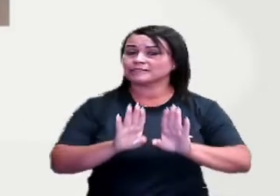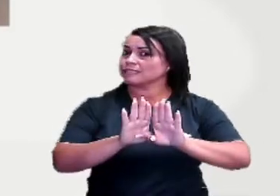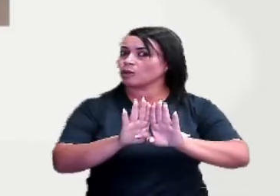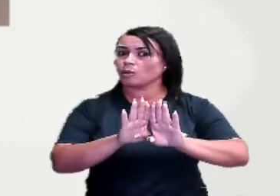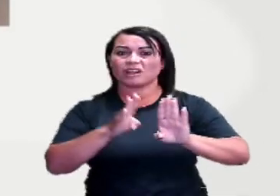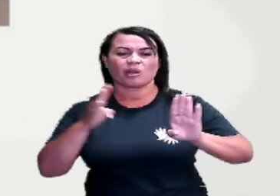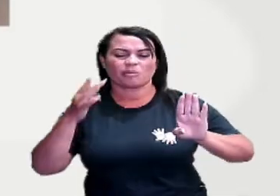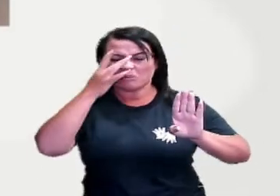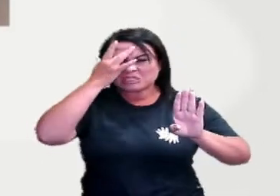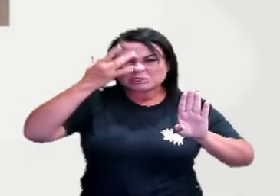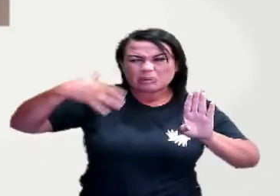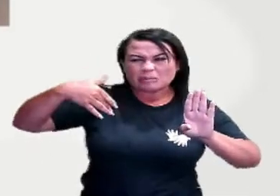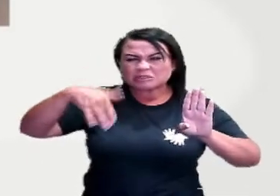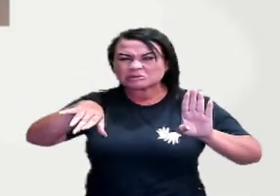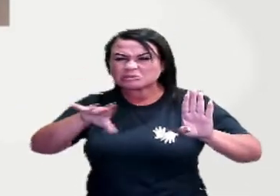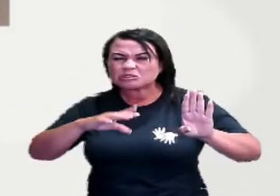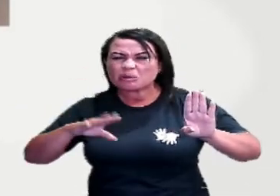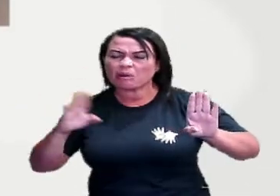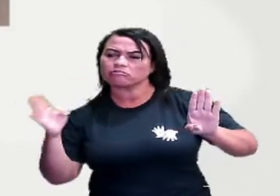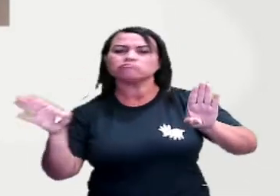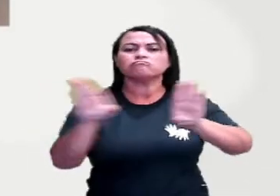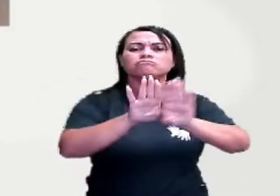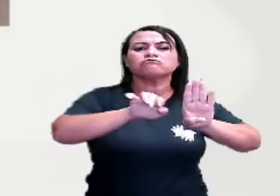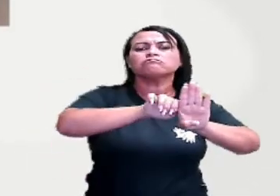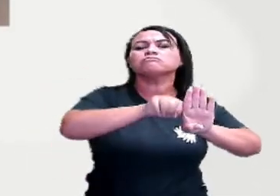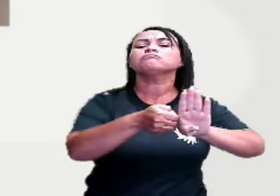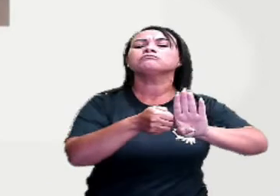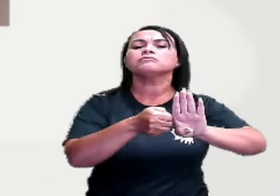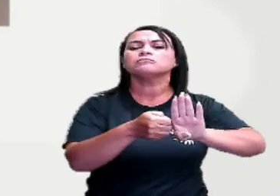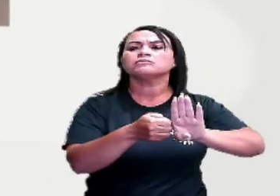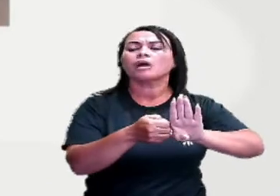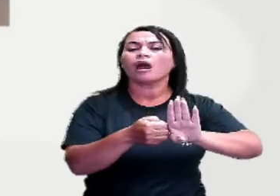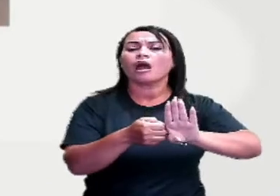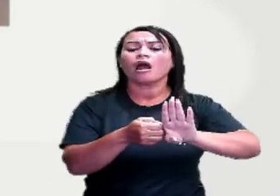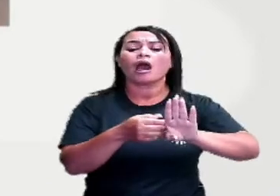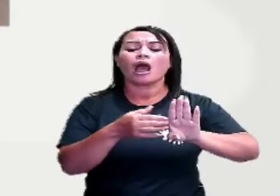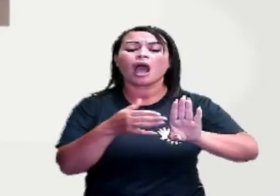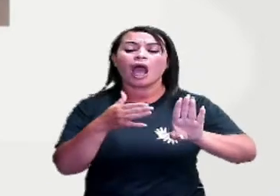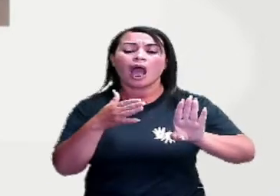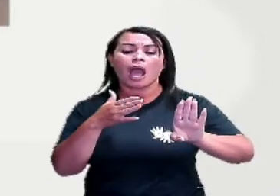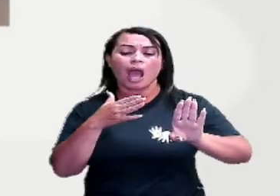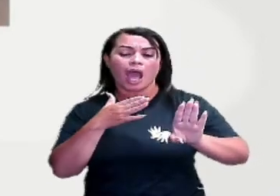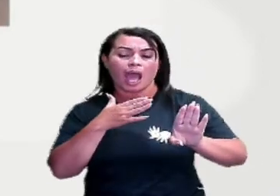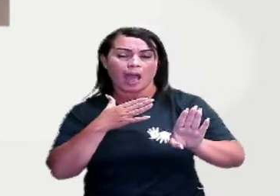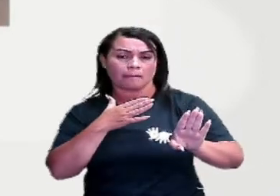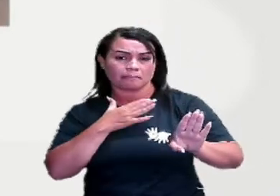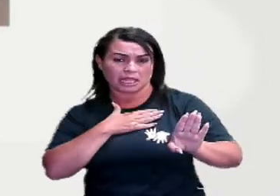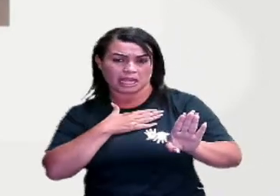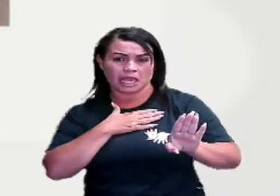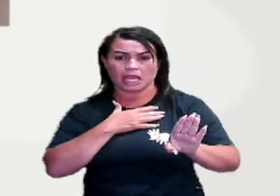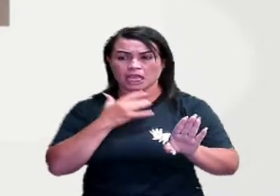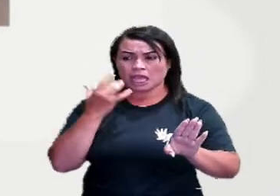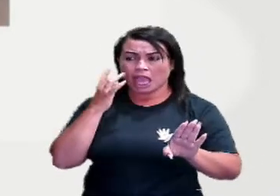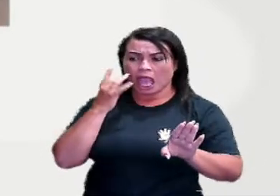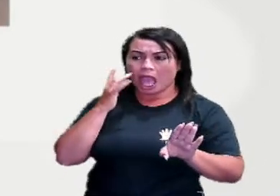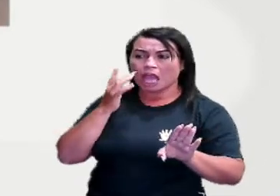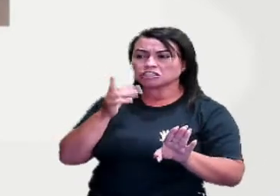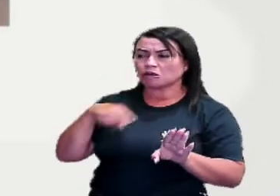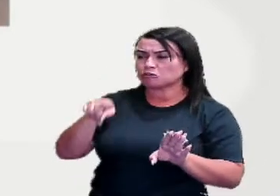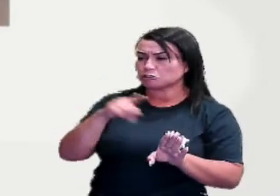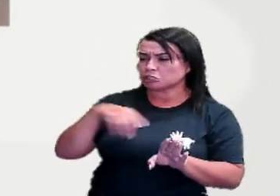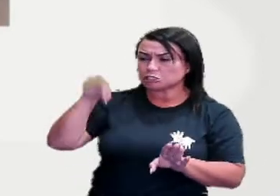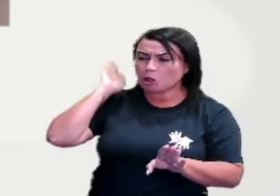para essa gente que diz: a mim bem importa que se uma pessoa é burra como